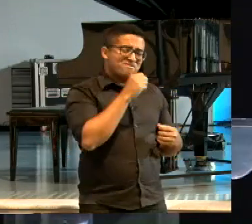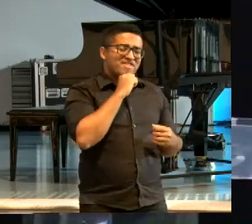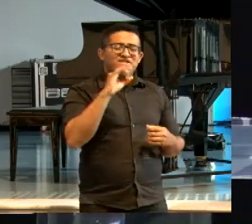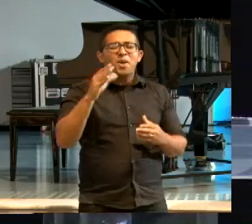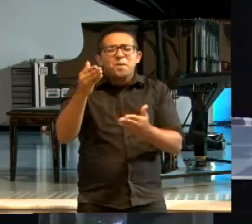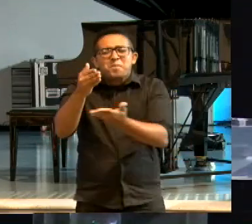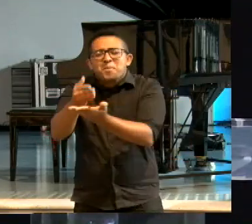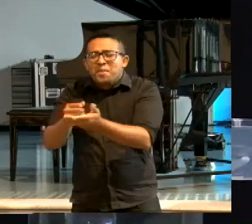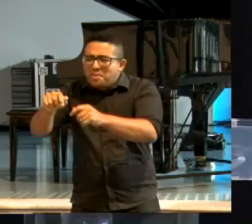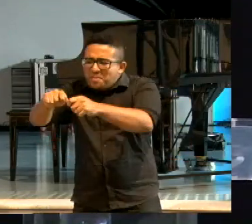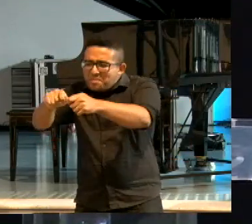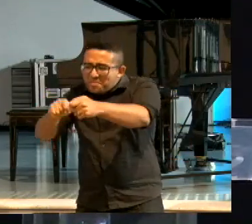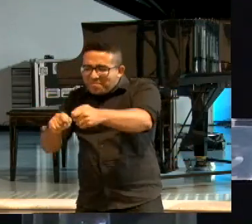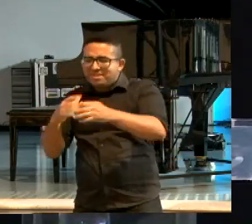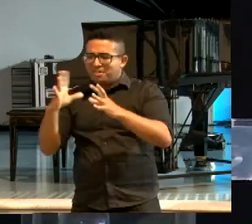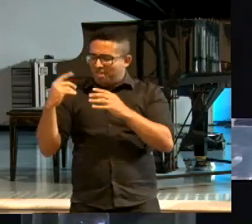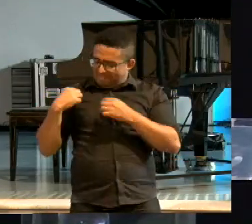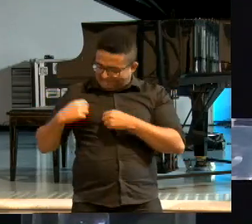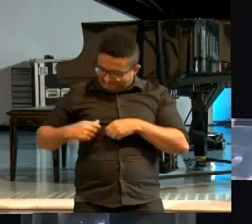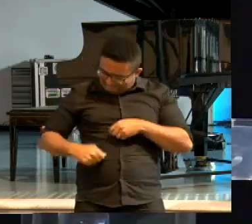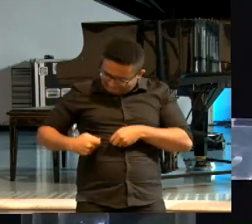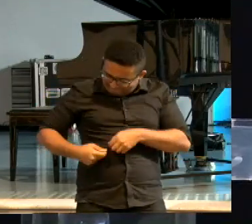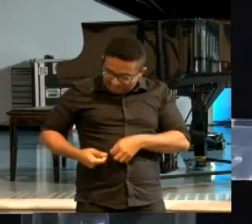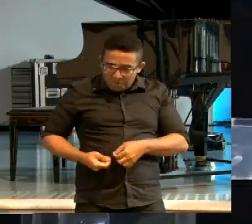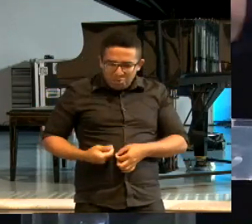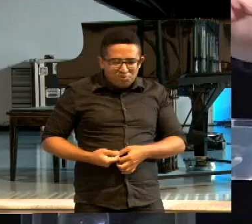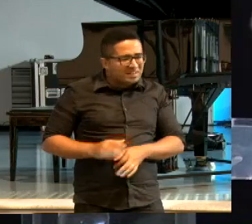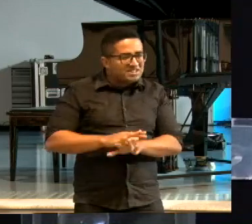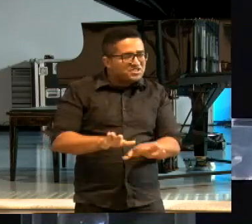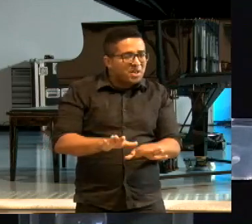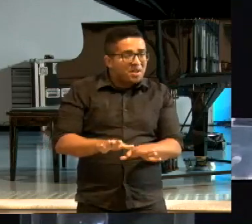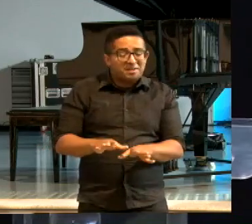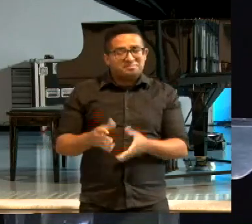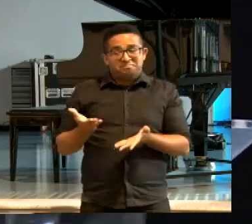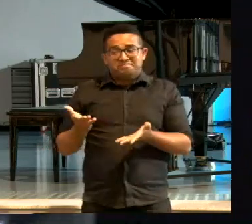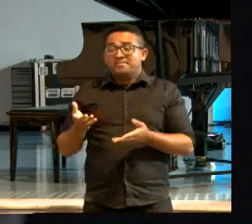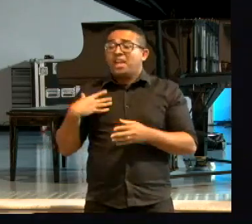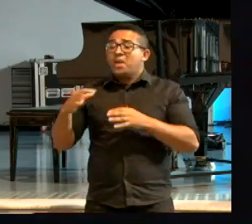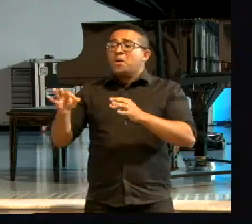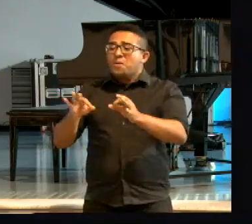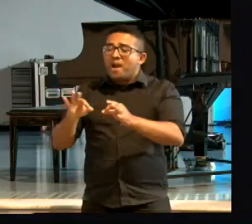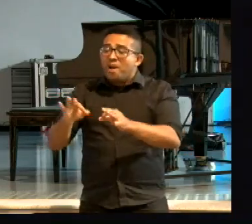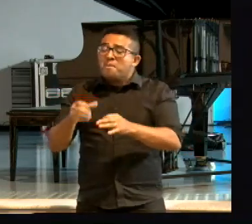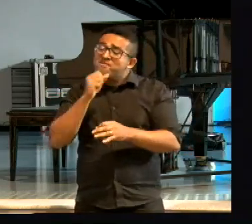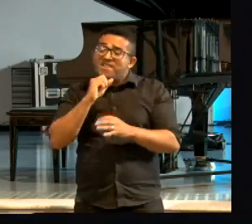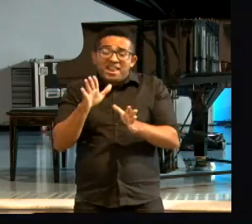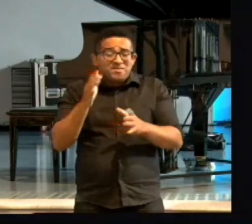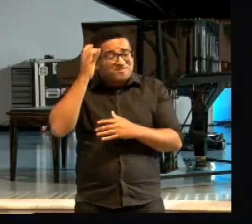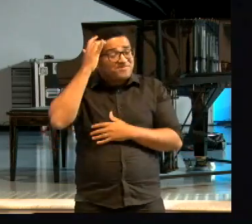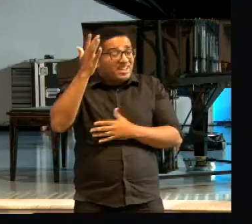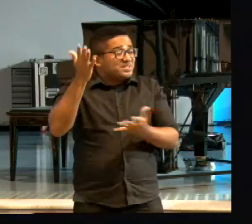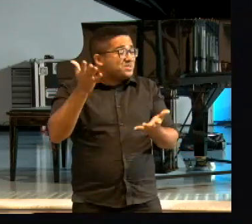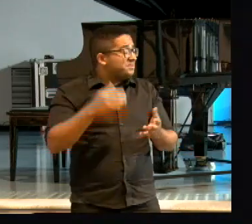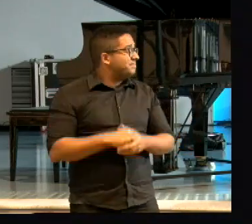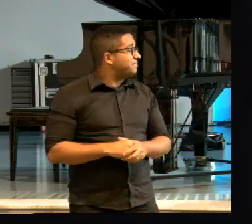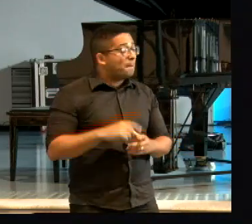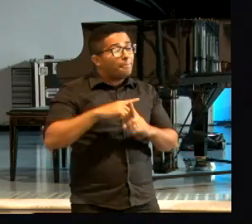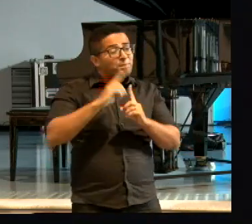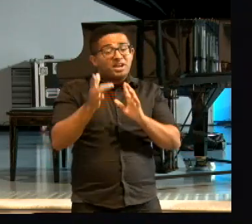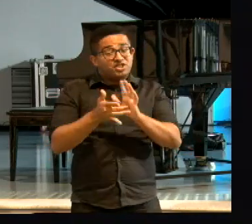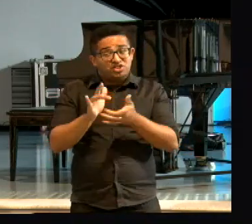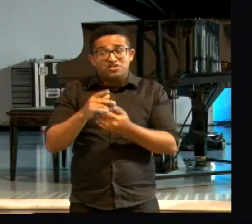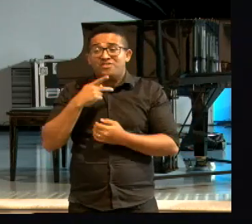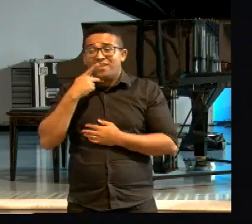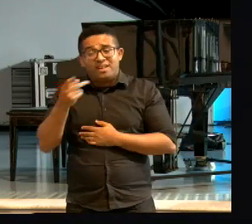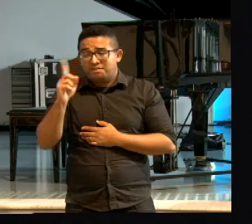dê um pedaço dessa roupa, porque com esse pedaço do vestido novo, eu consigo remendar o velho. E Jesus está dizendo que